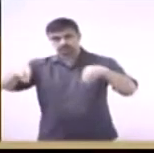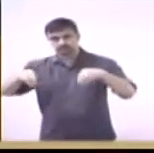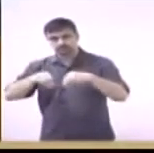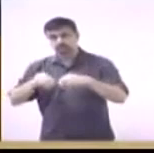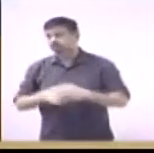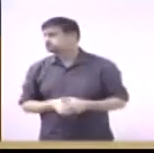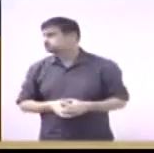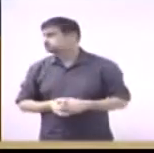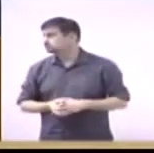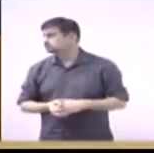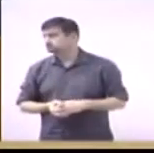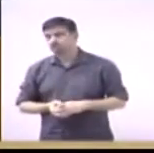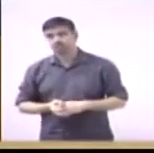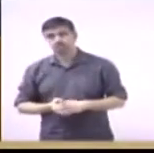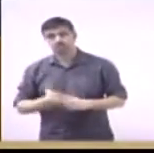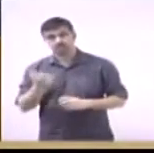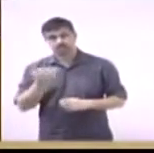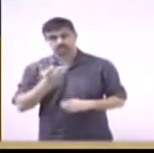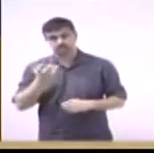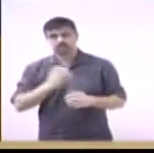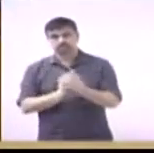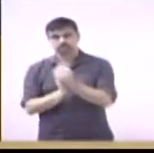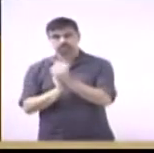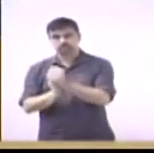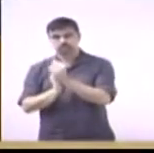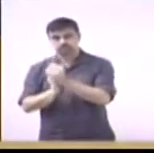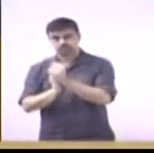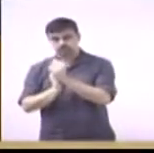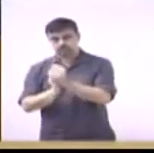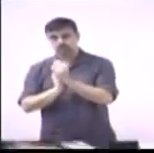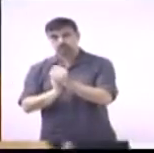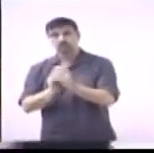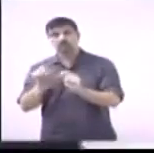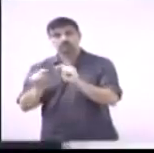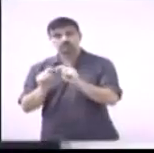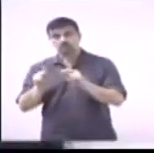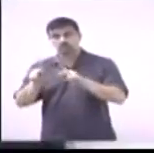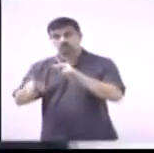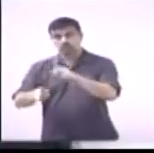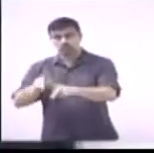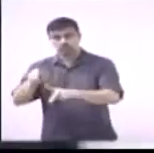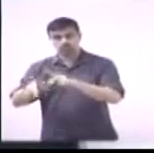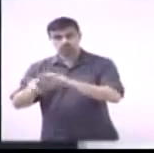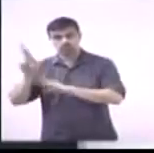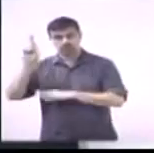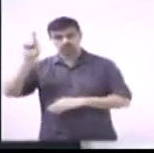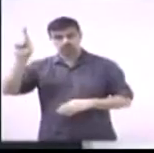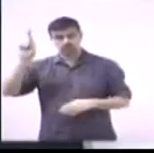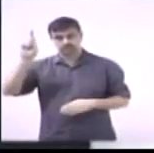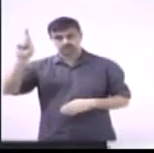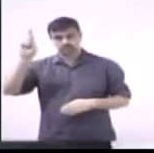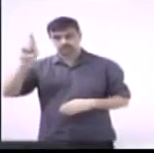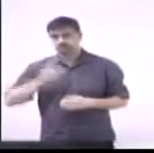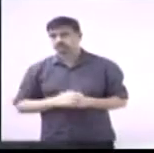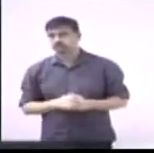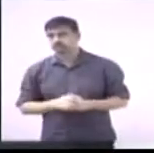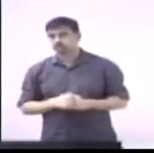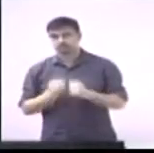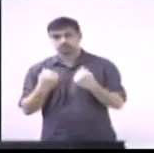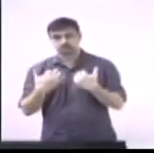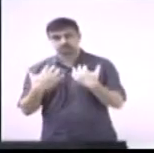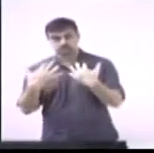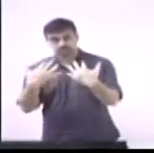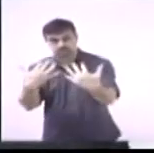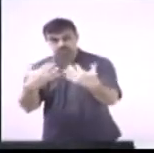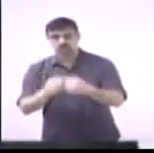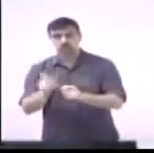presidente, quero parabenizar a população representada no público, nos